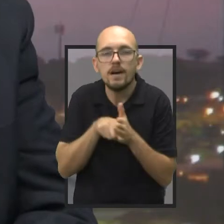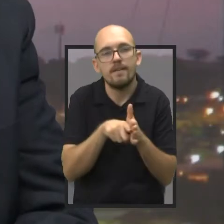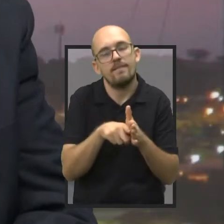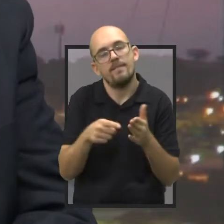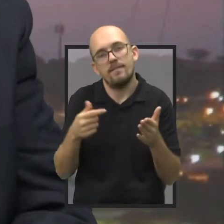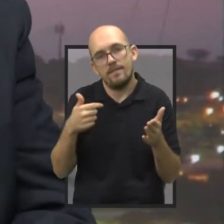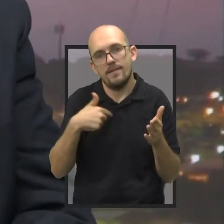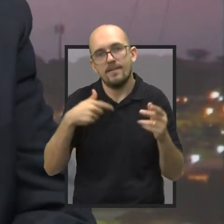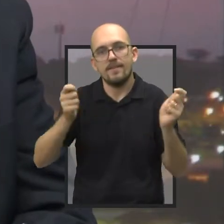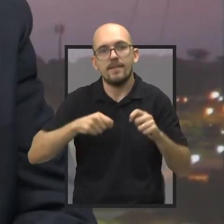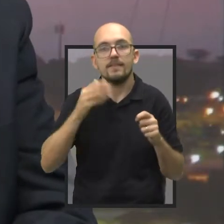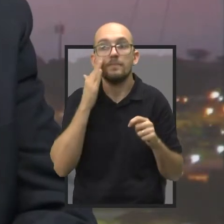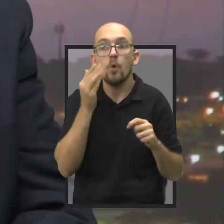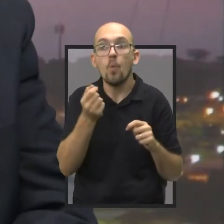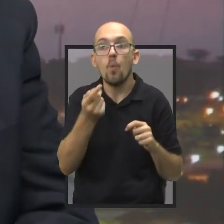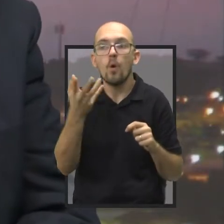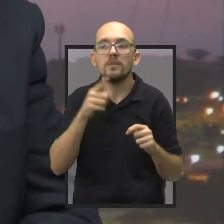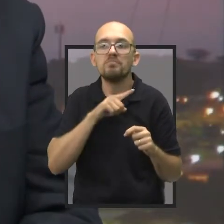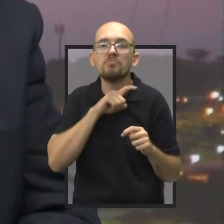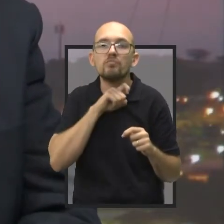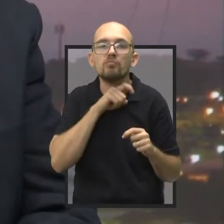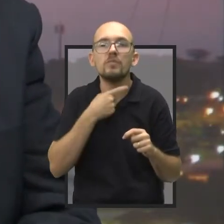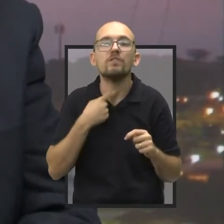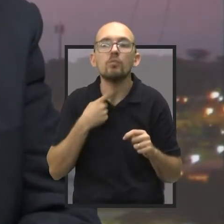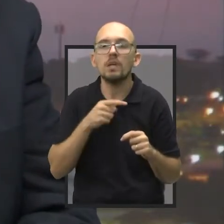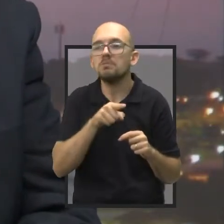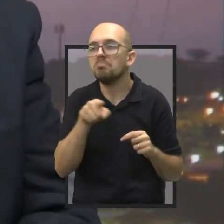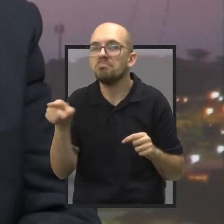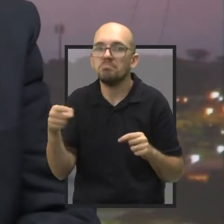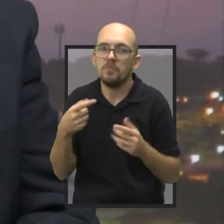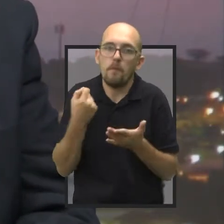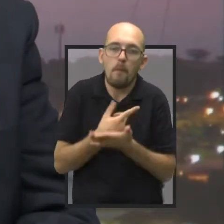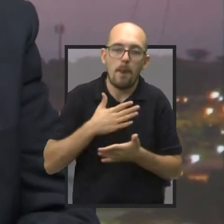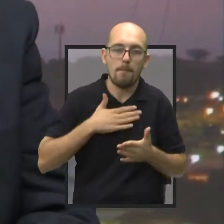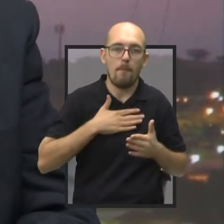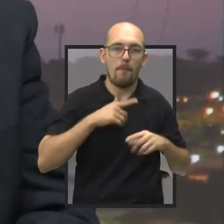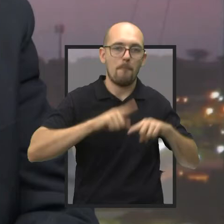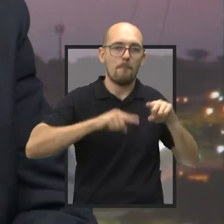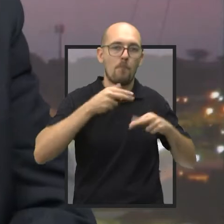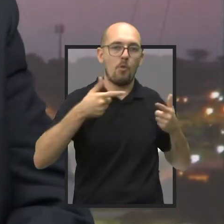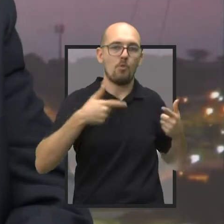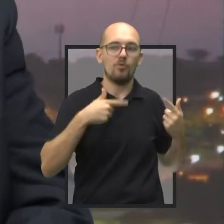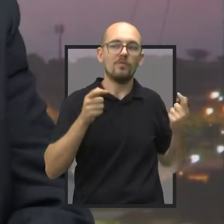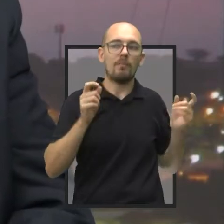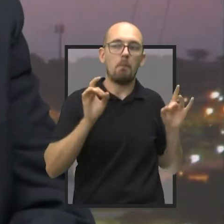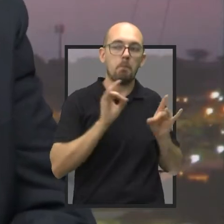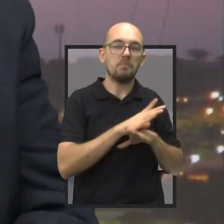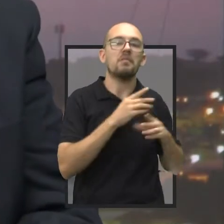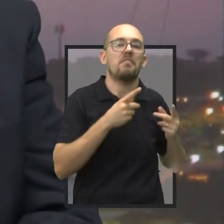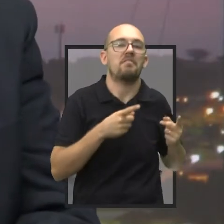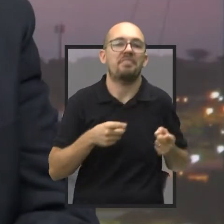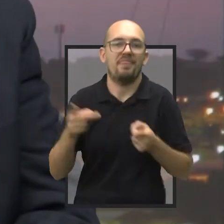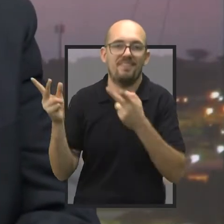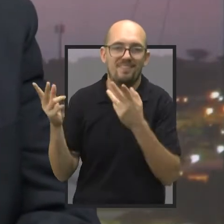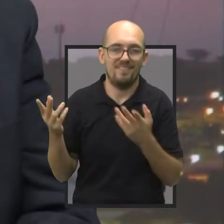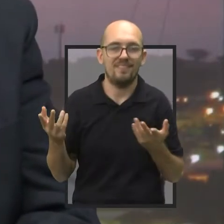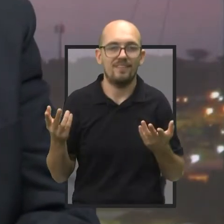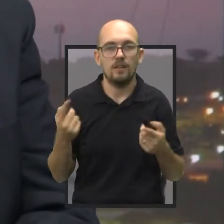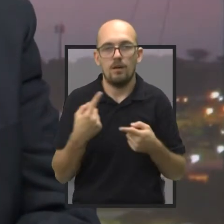conseguir determinar essa demanda e, consequentemente, realizar minha oferta. Porque eu também, de repente, não